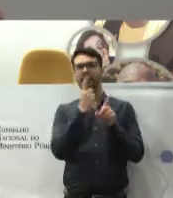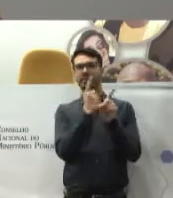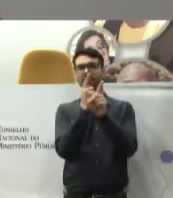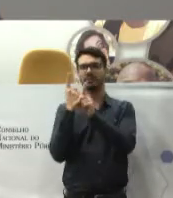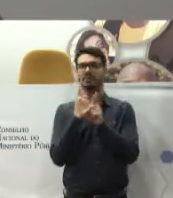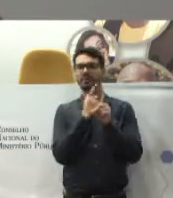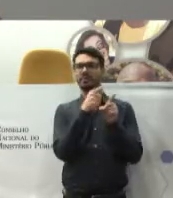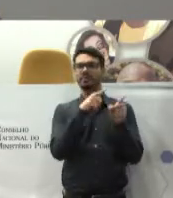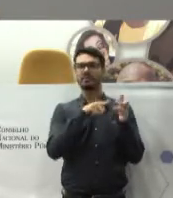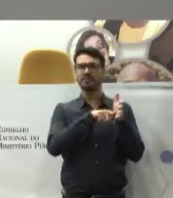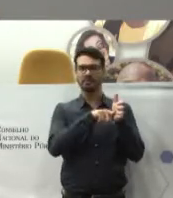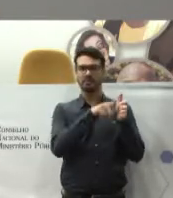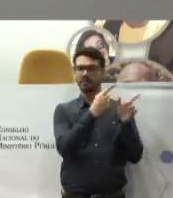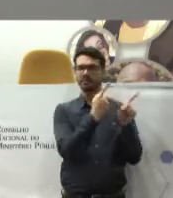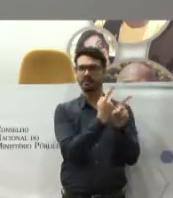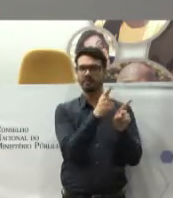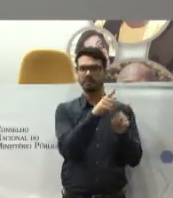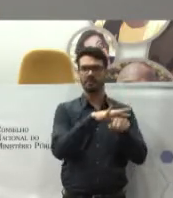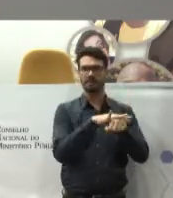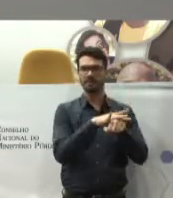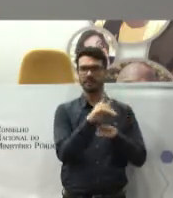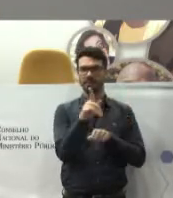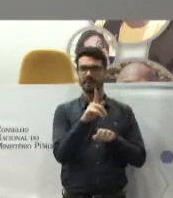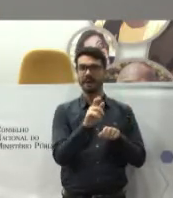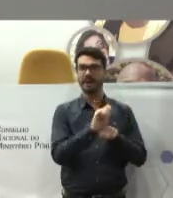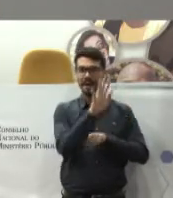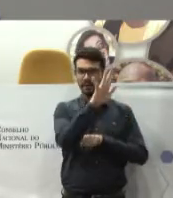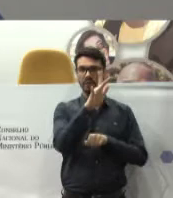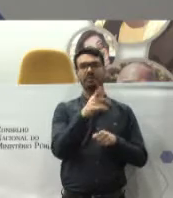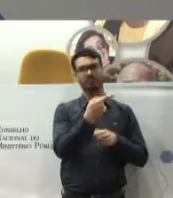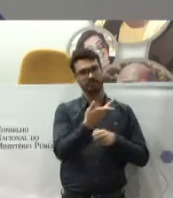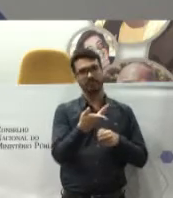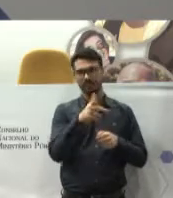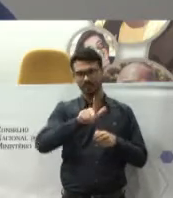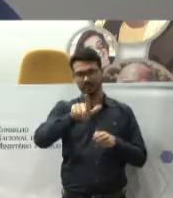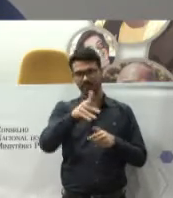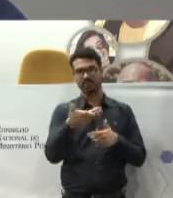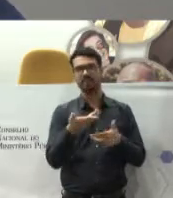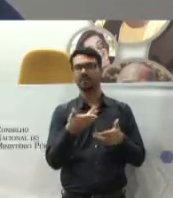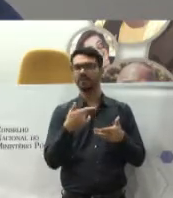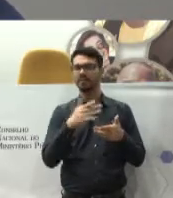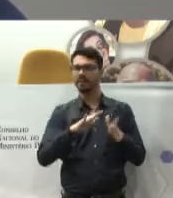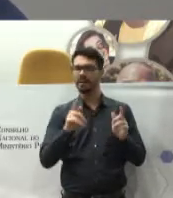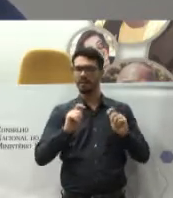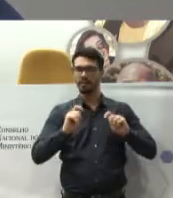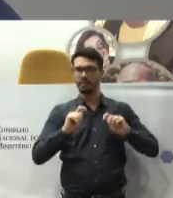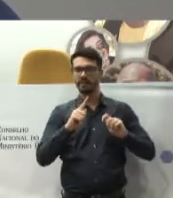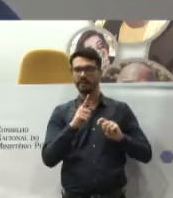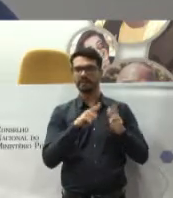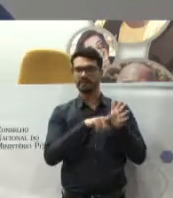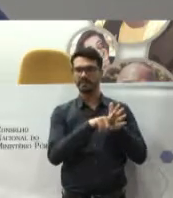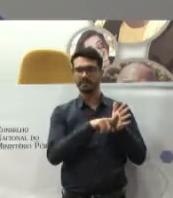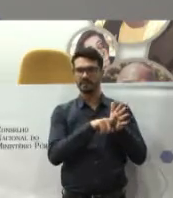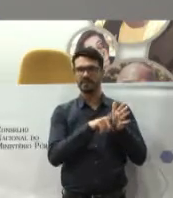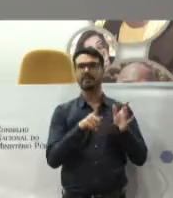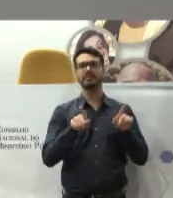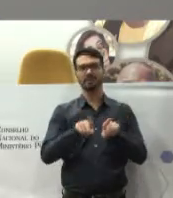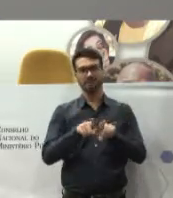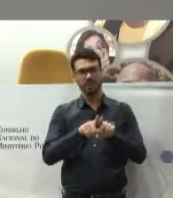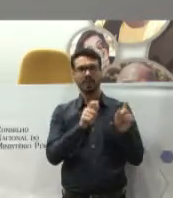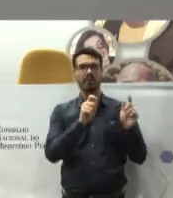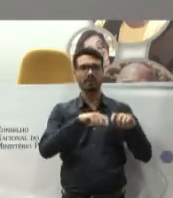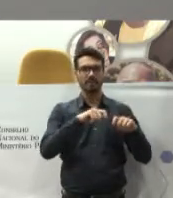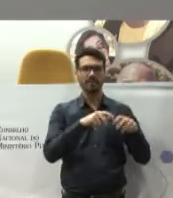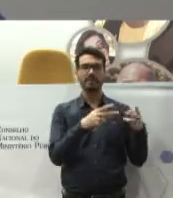problema, encareçam enormemente o valor disso e, obviamente, é nossa competência analisar, é nossa